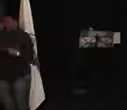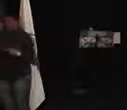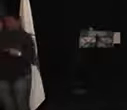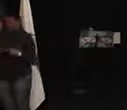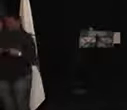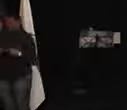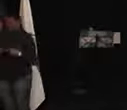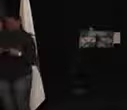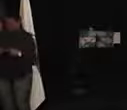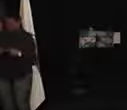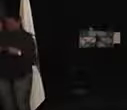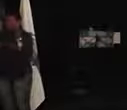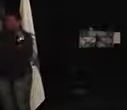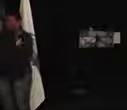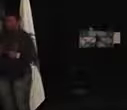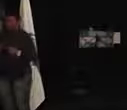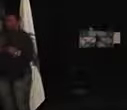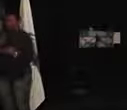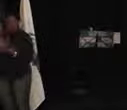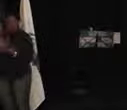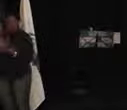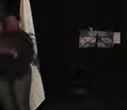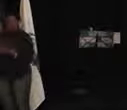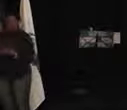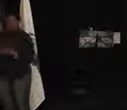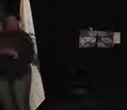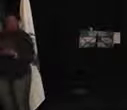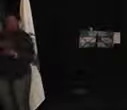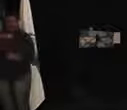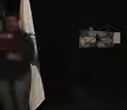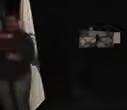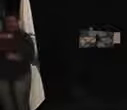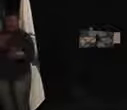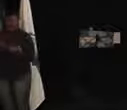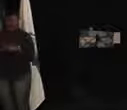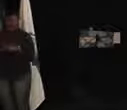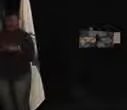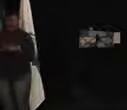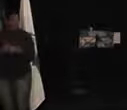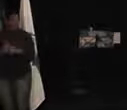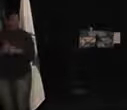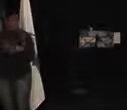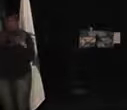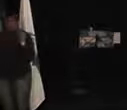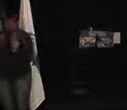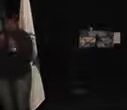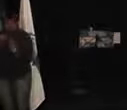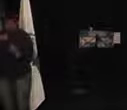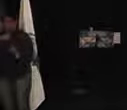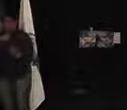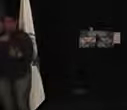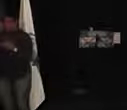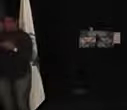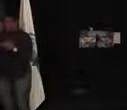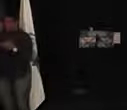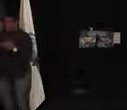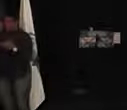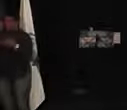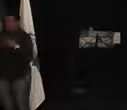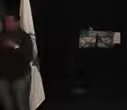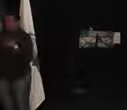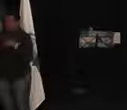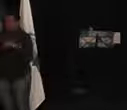disfunção. Isso é verdade. E tem uma origem genética. Os estudos apontam aí mais ou